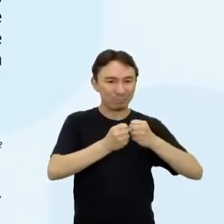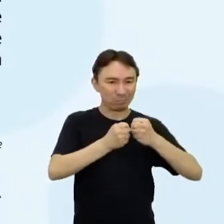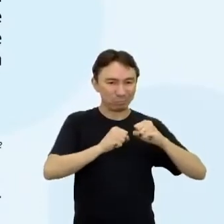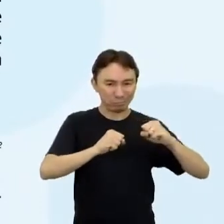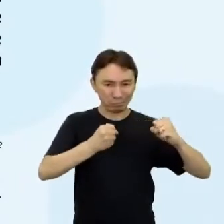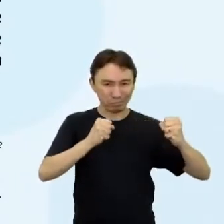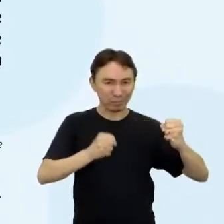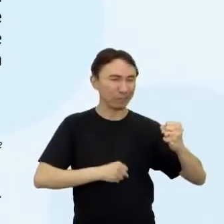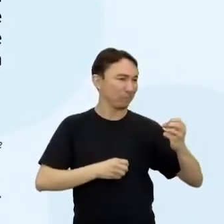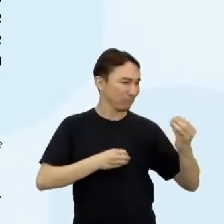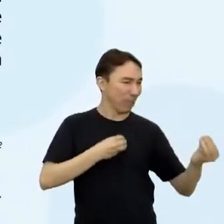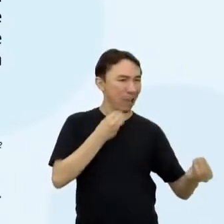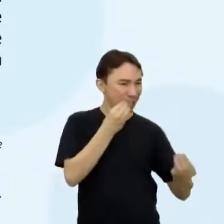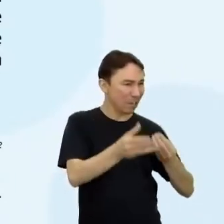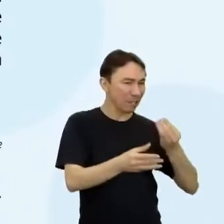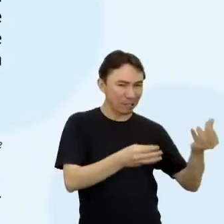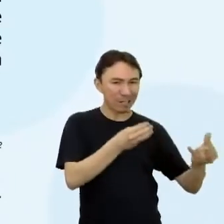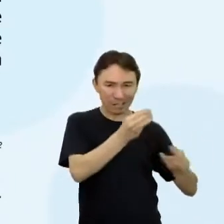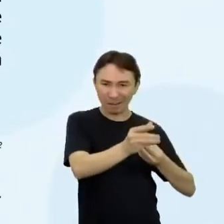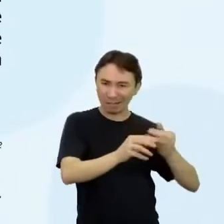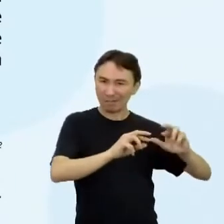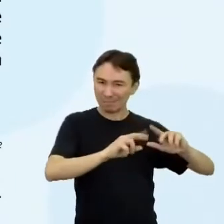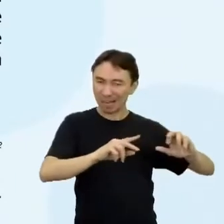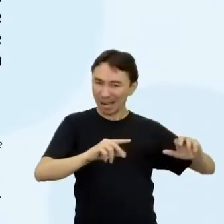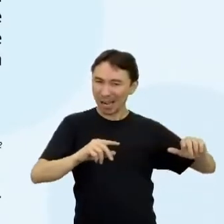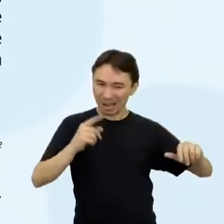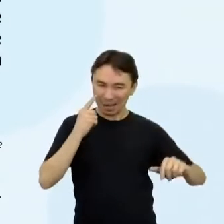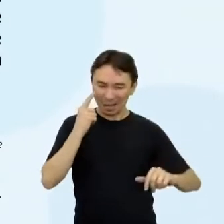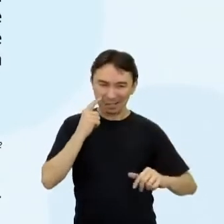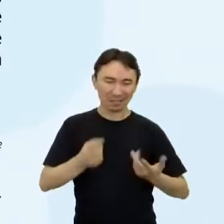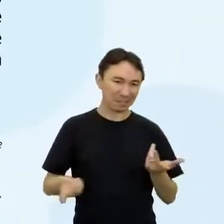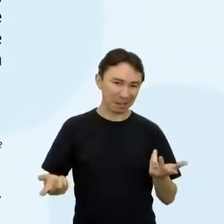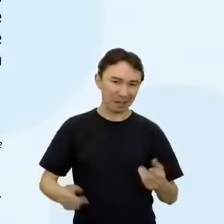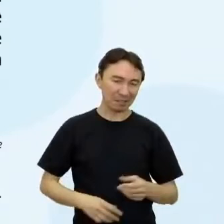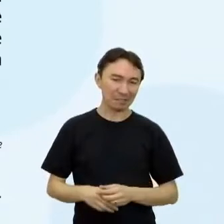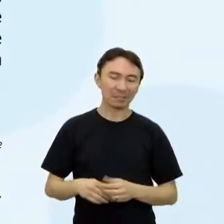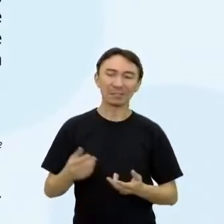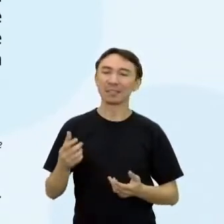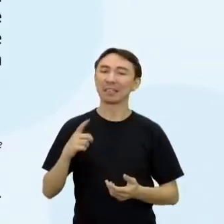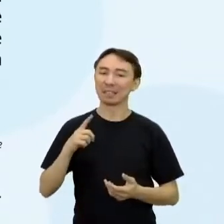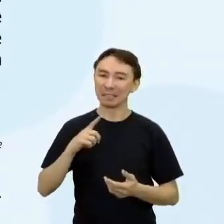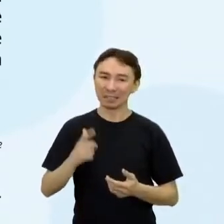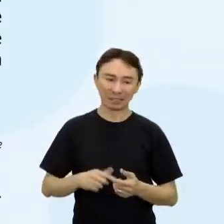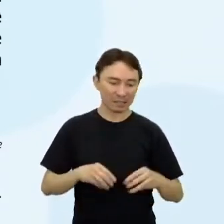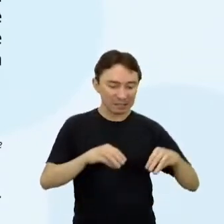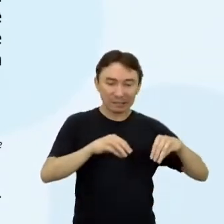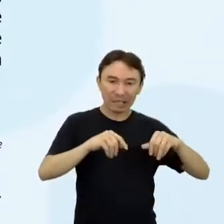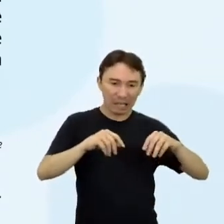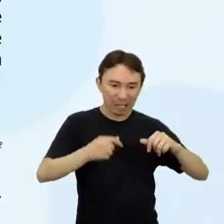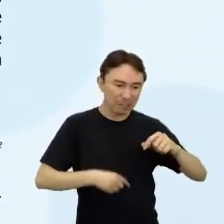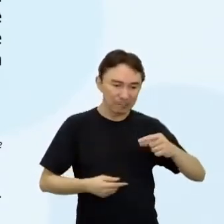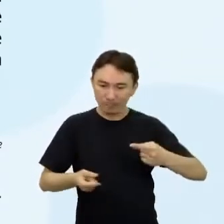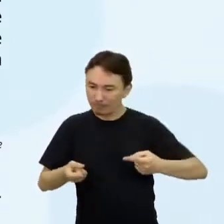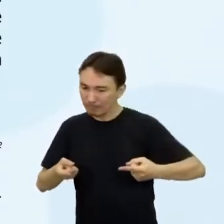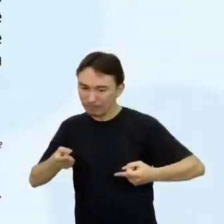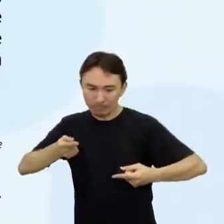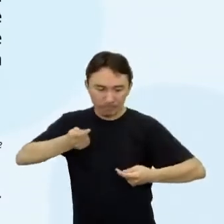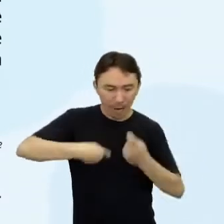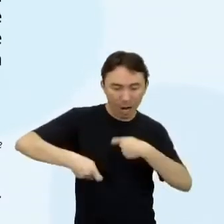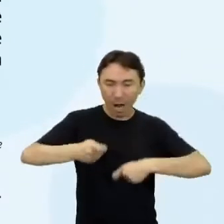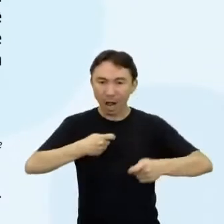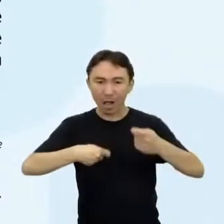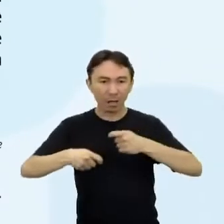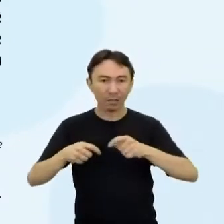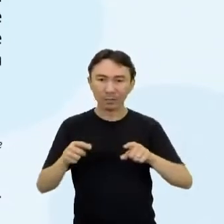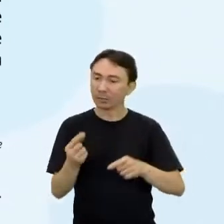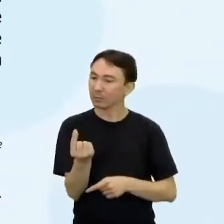capitães donatários. Eu já falo quem são eles. Eles tinham o direito de administrar o território e lucrar com todo tipo de atividade. Por